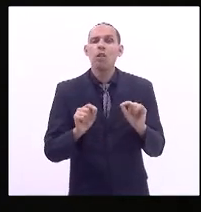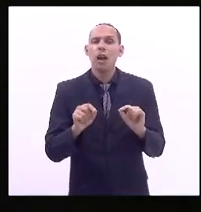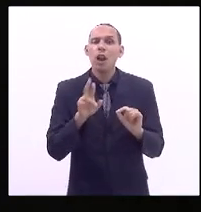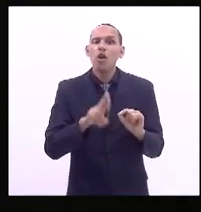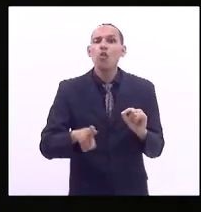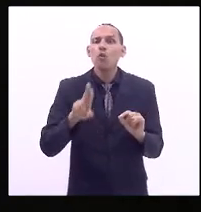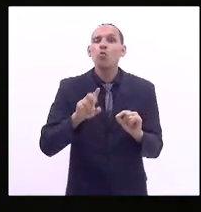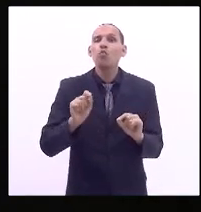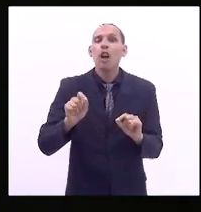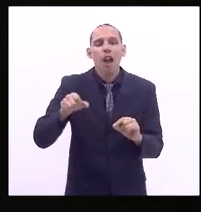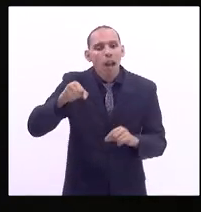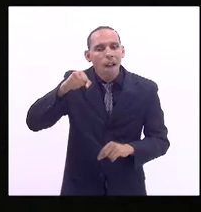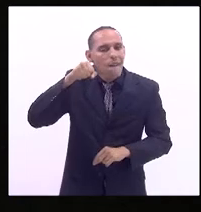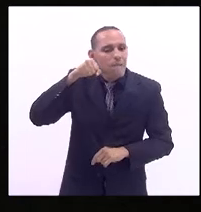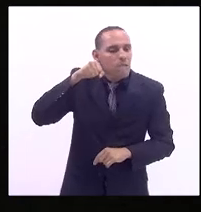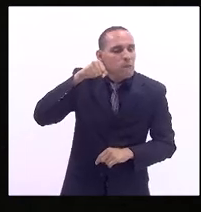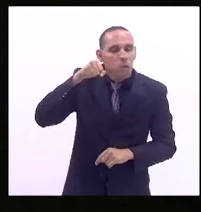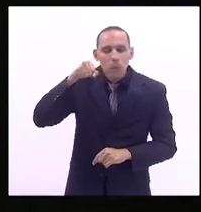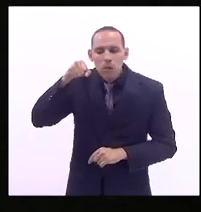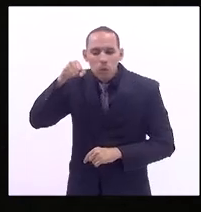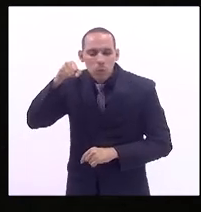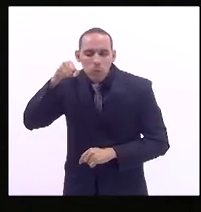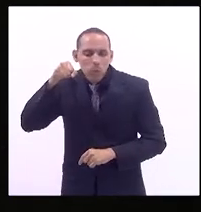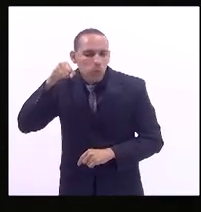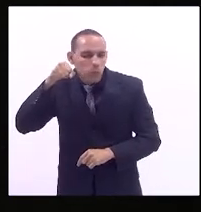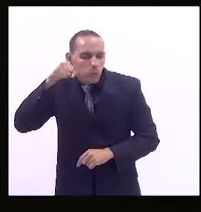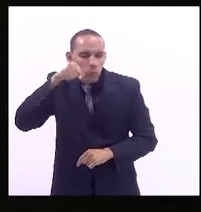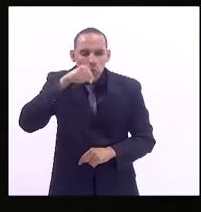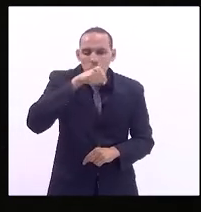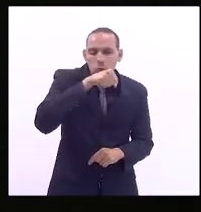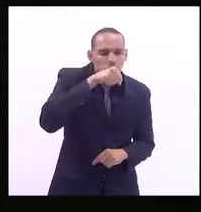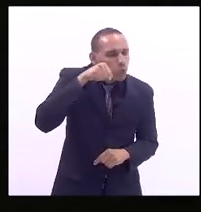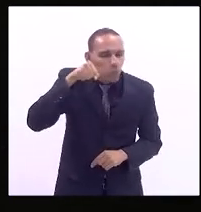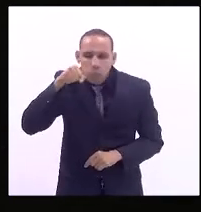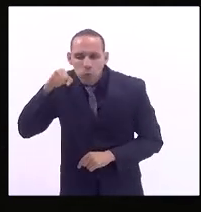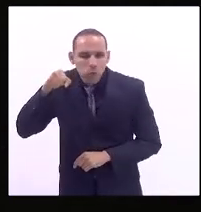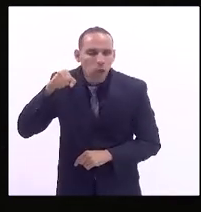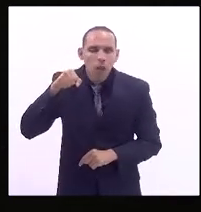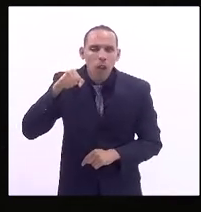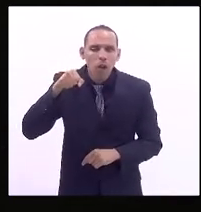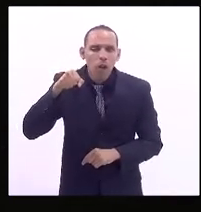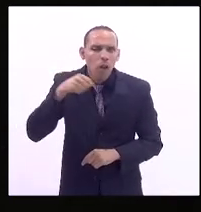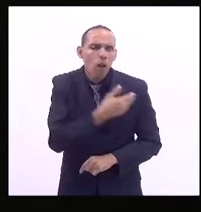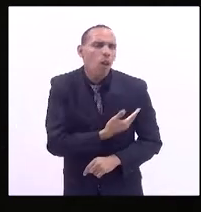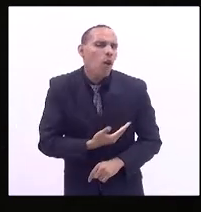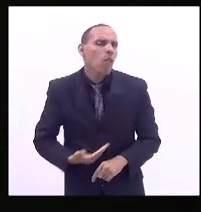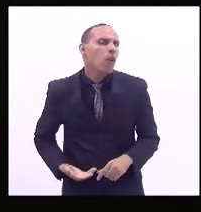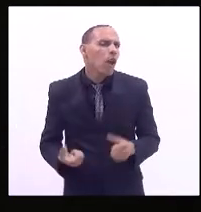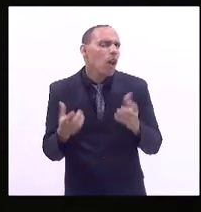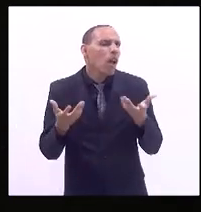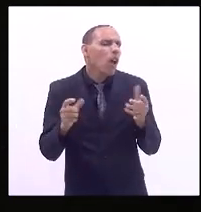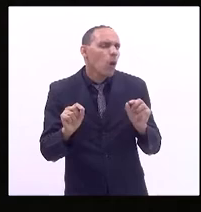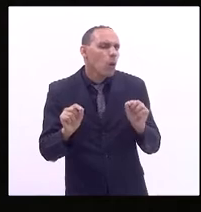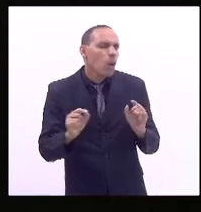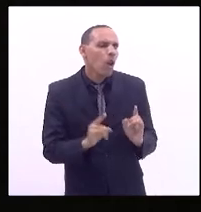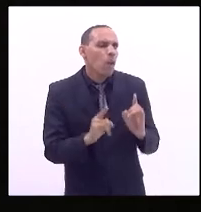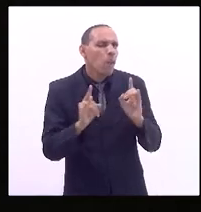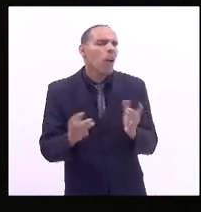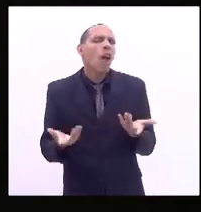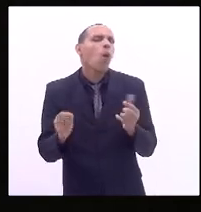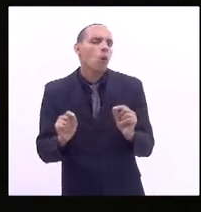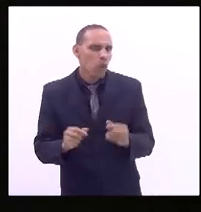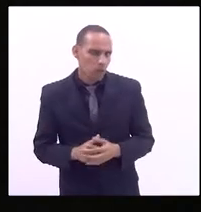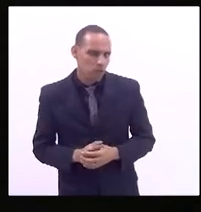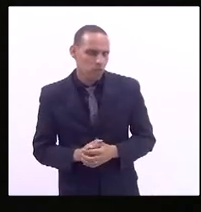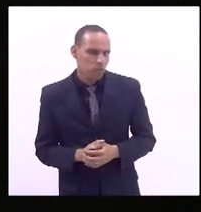usar Lupa para saber o que o governo quer fazer com esse com Esses prédios o que a gente